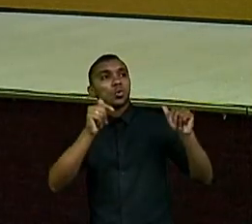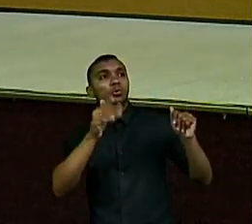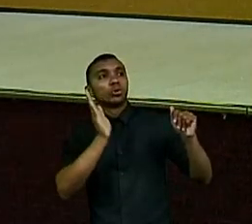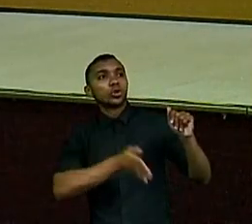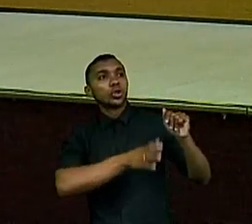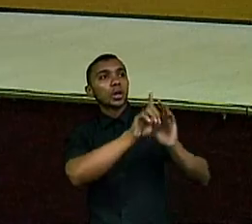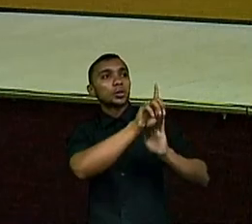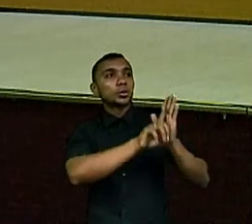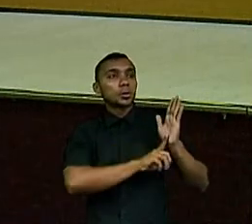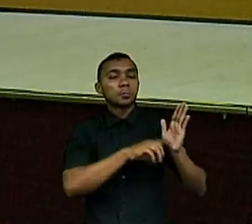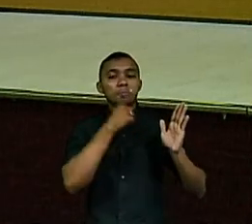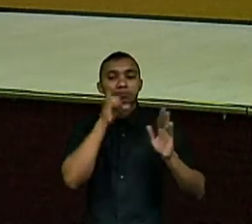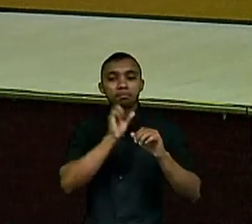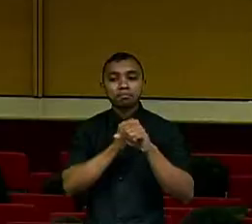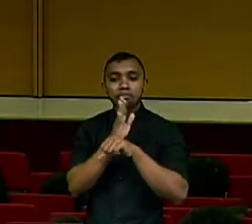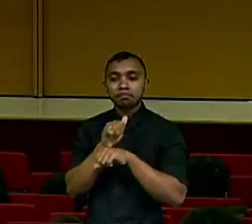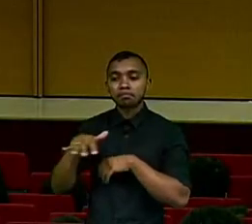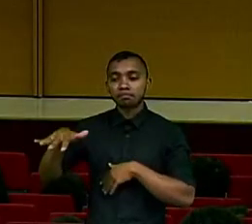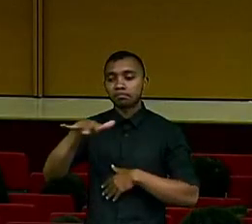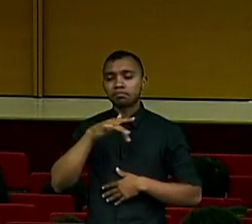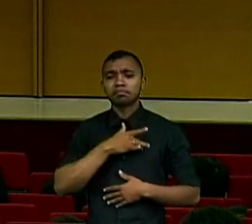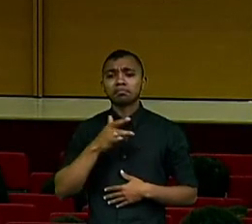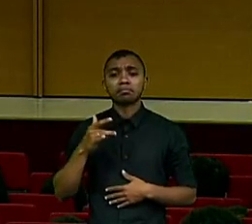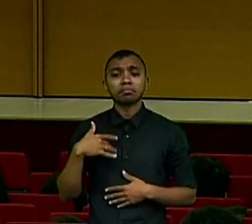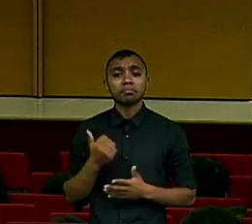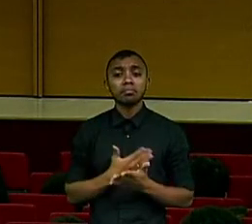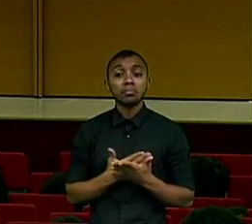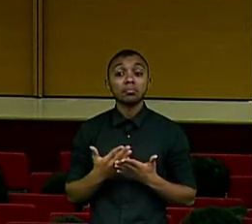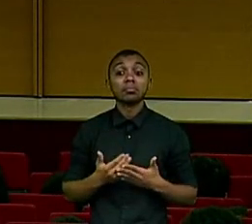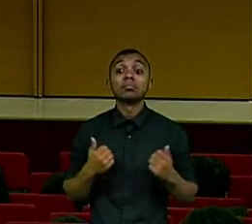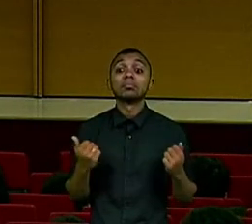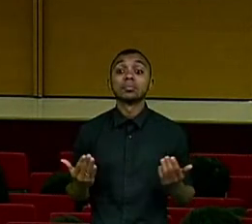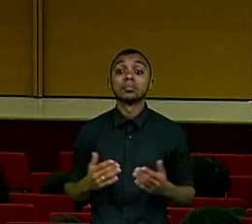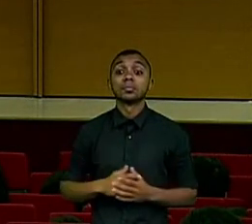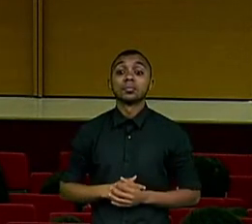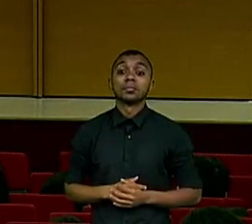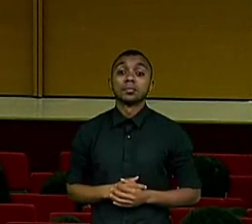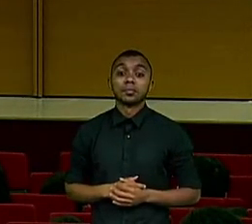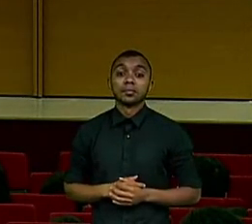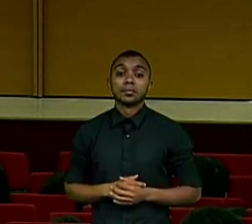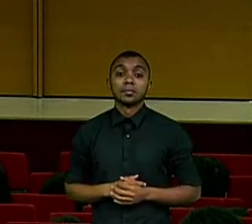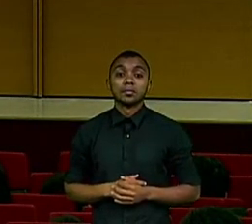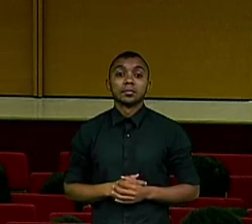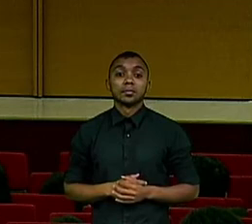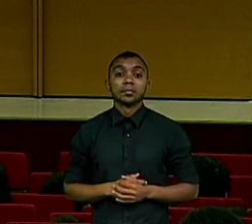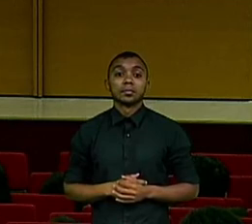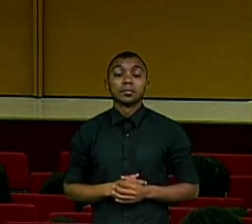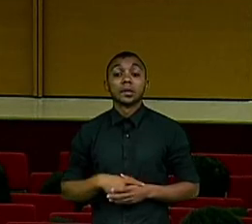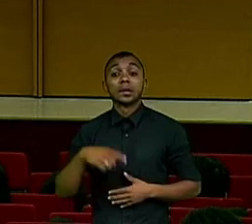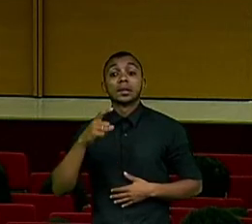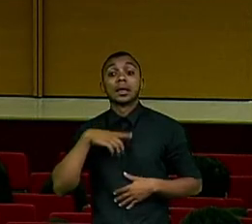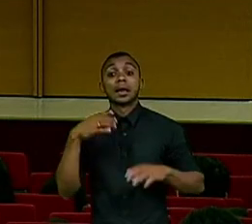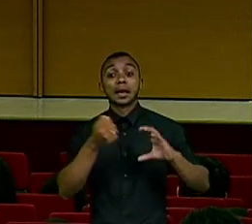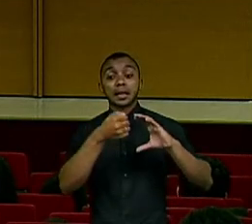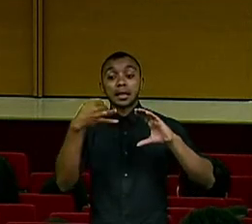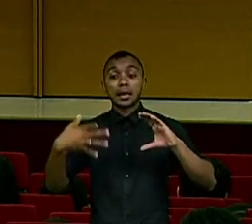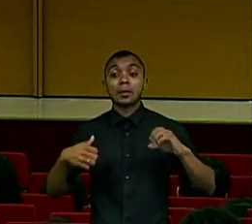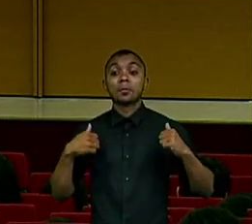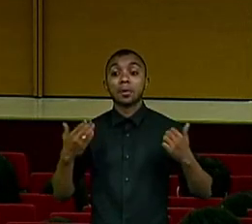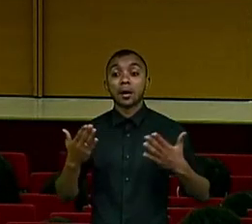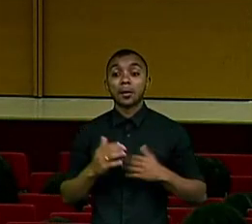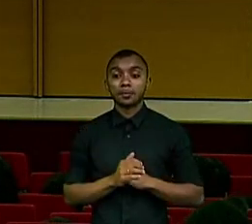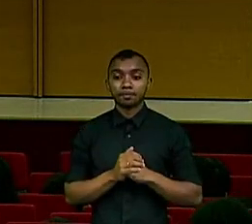ao acesso à saúde vem da onde que vem inspirado em quem princípios o quê igualdade